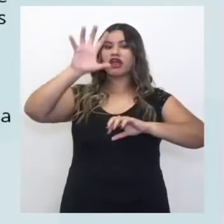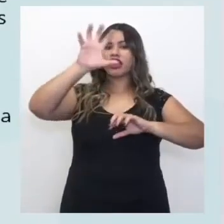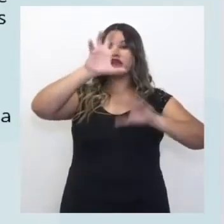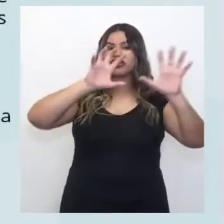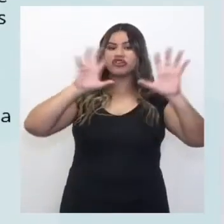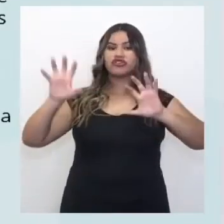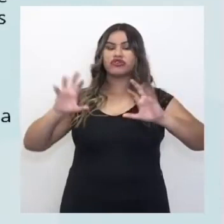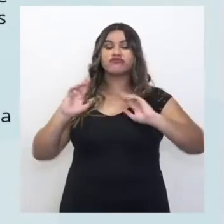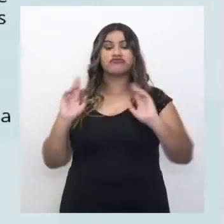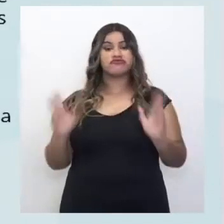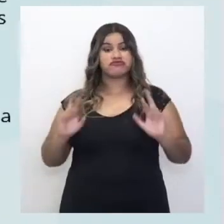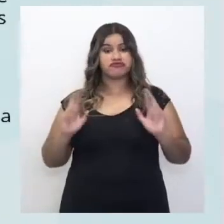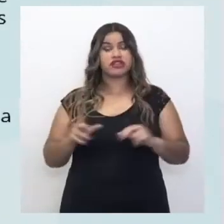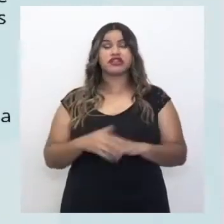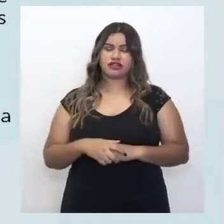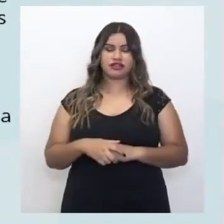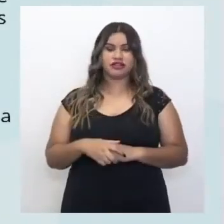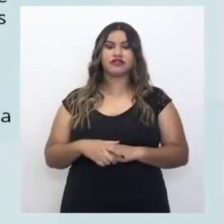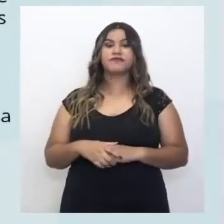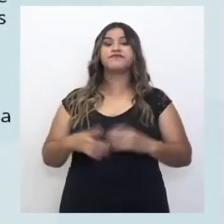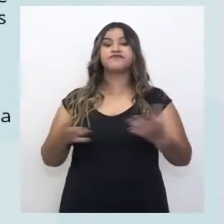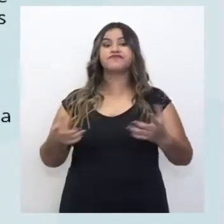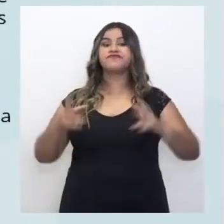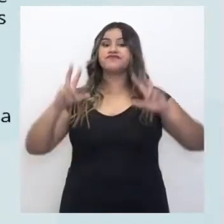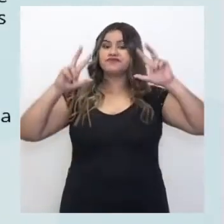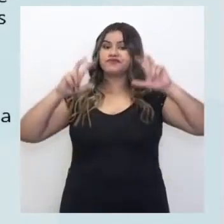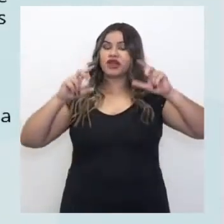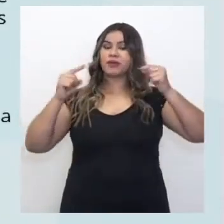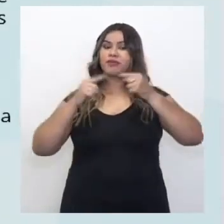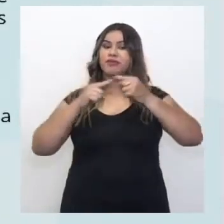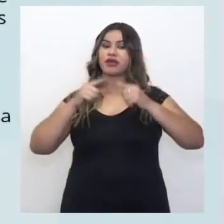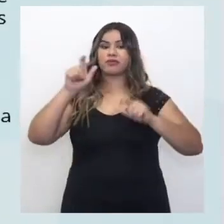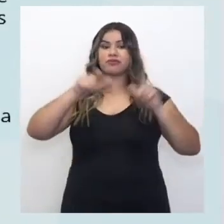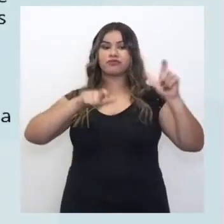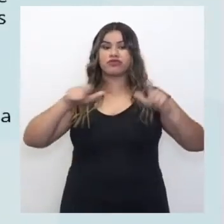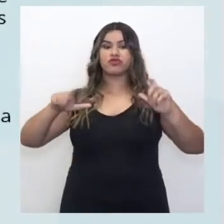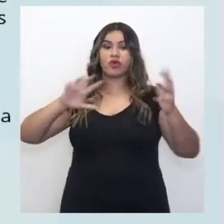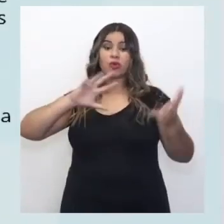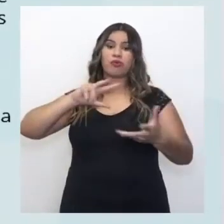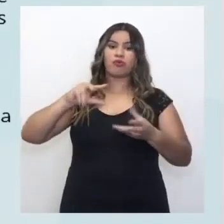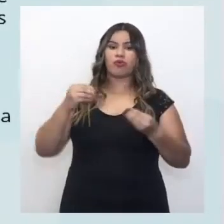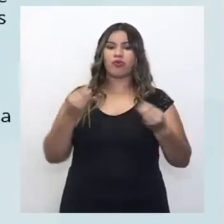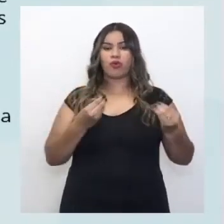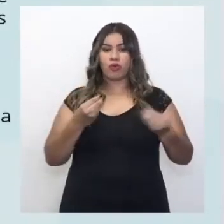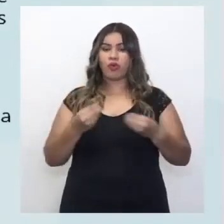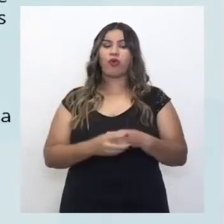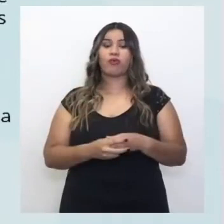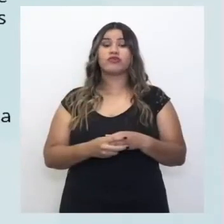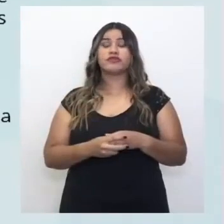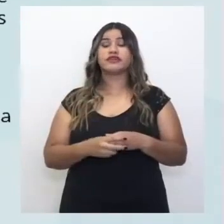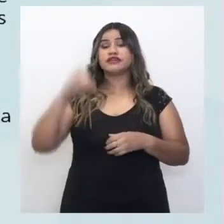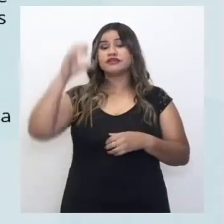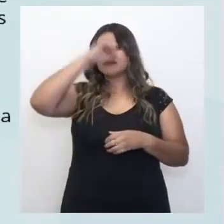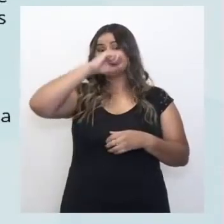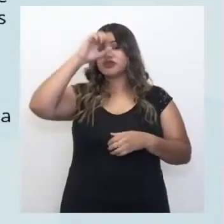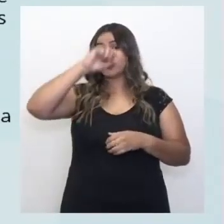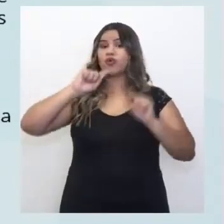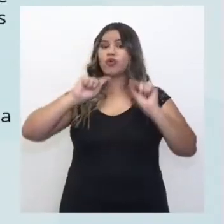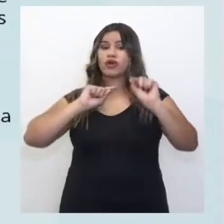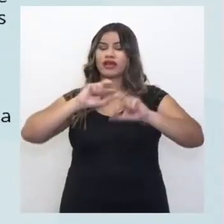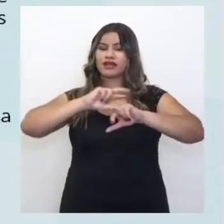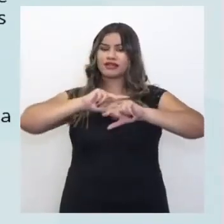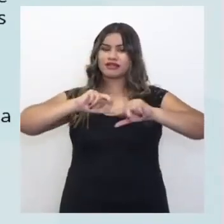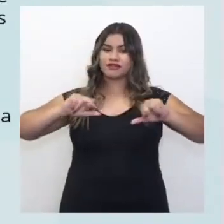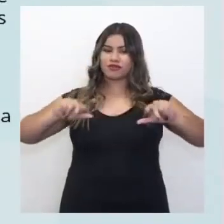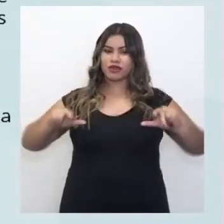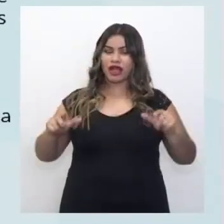A unidade temática será o sujeito e o seu lugar no mundo, e o objeto de conhecimento será a diversidade